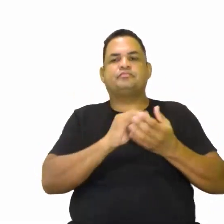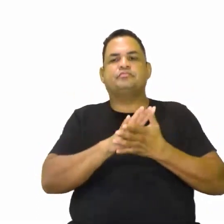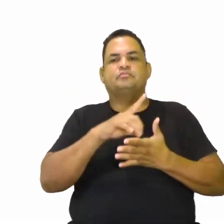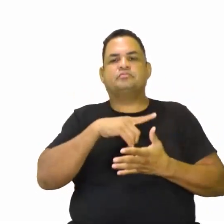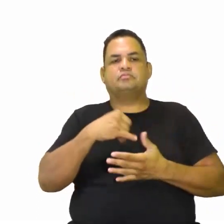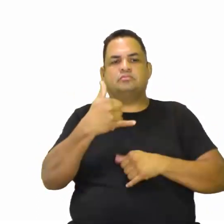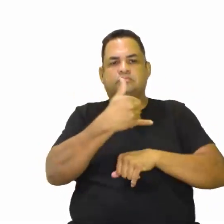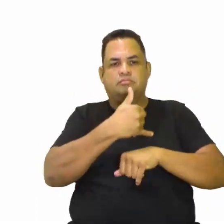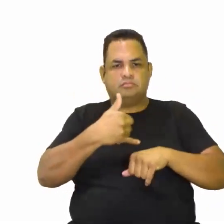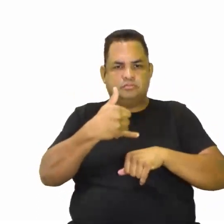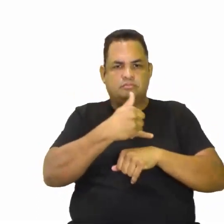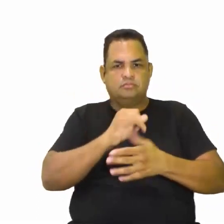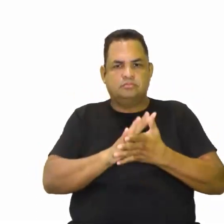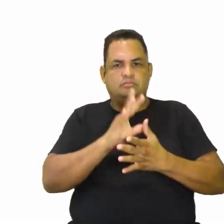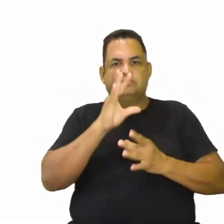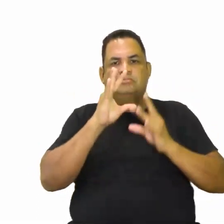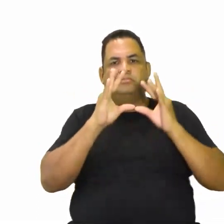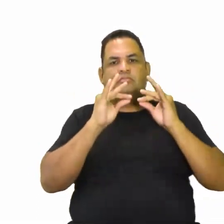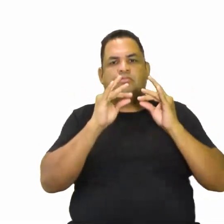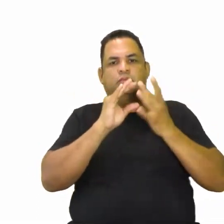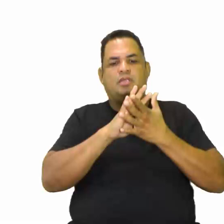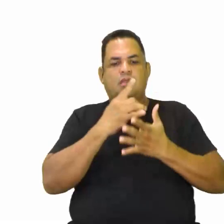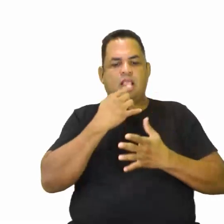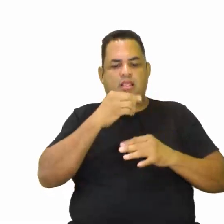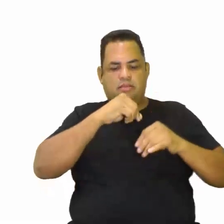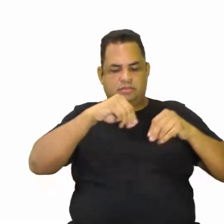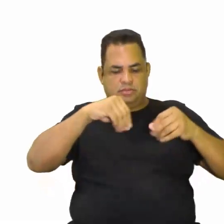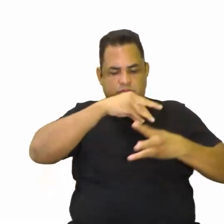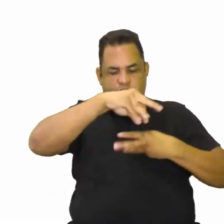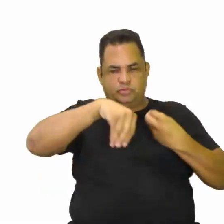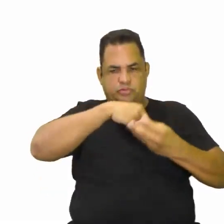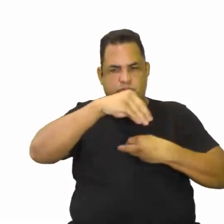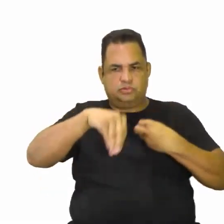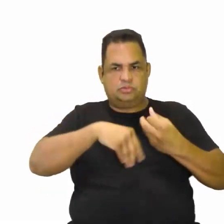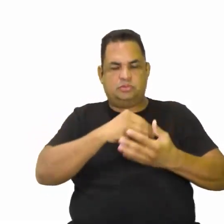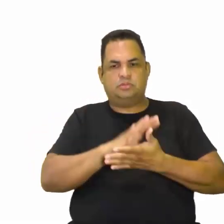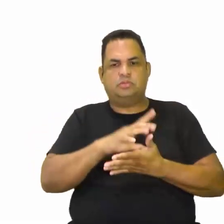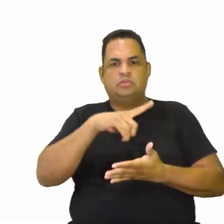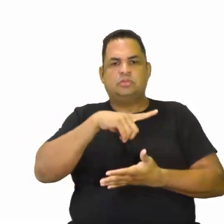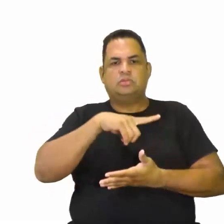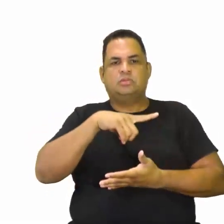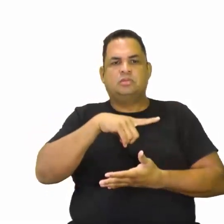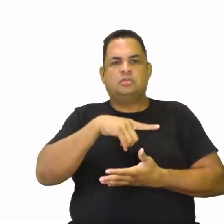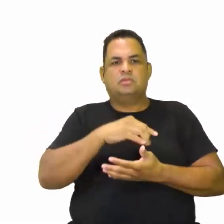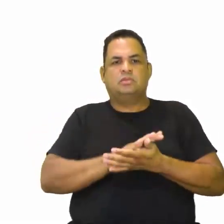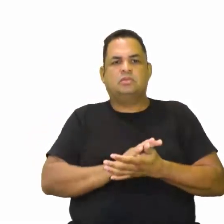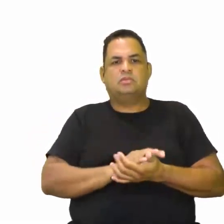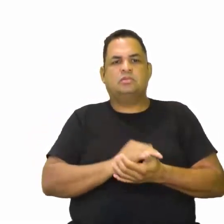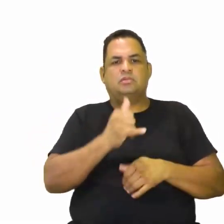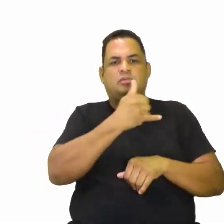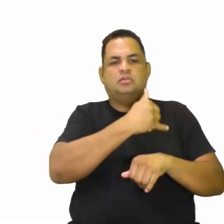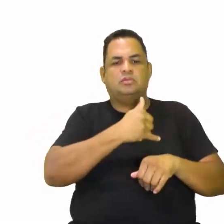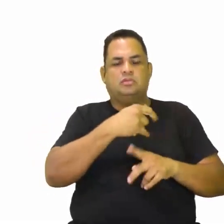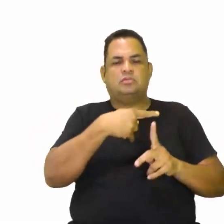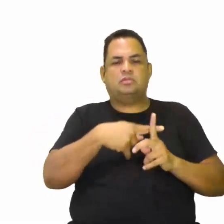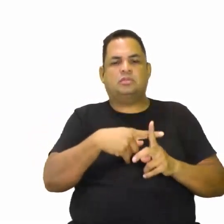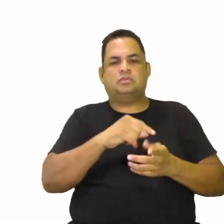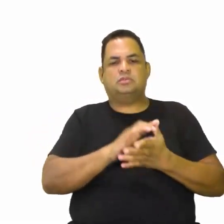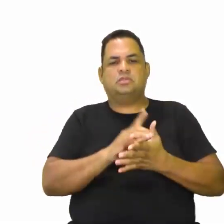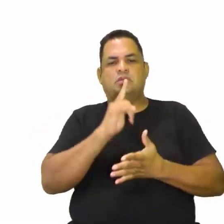óleo, por água e sal totalmente dissolvido. Então, nós temos aqui a mistura, óleo, água e sal,